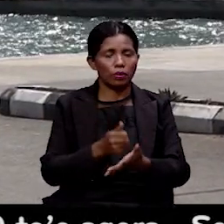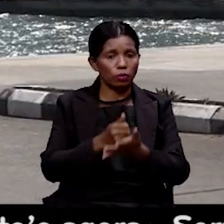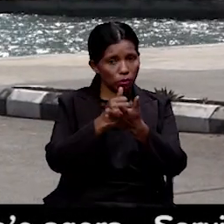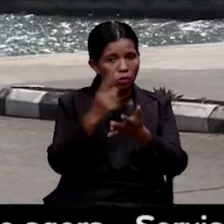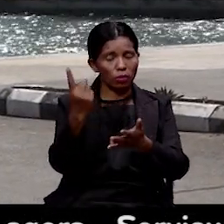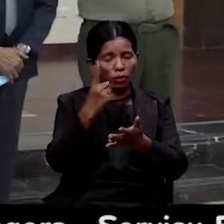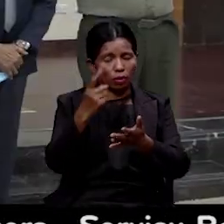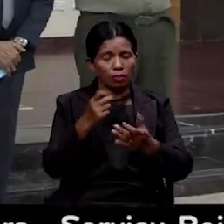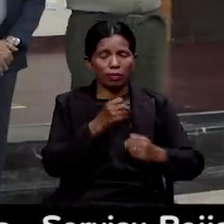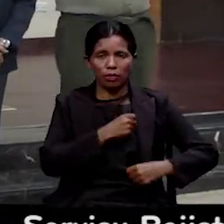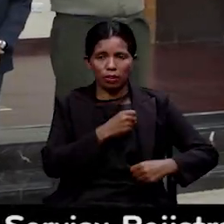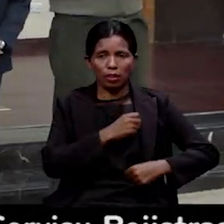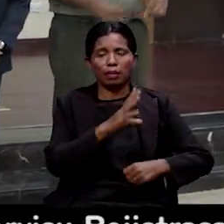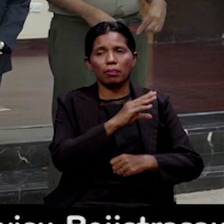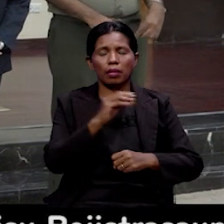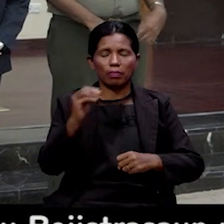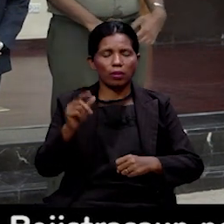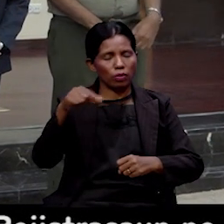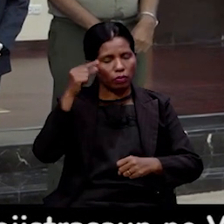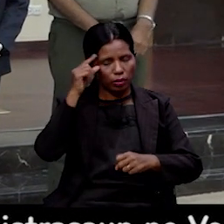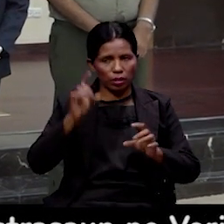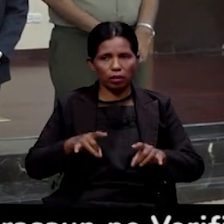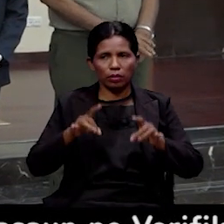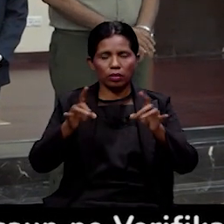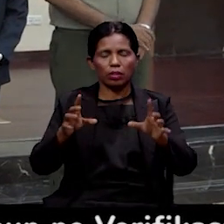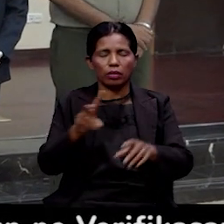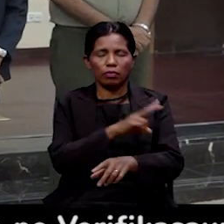Porto Naval, mas bem antes nemos, governo Austrália apoia a